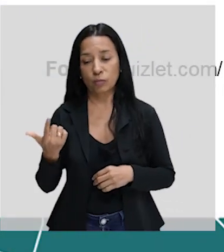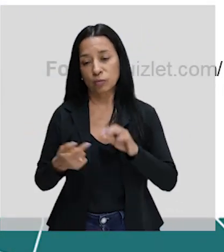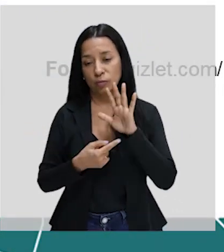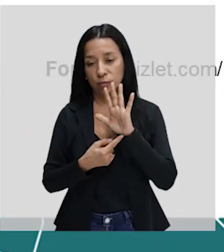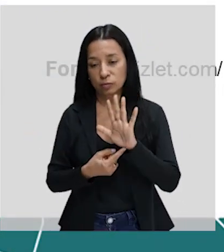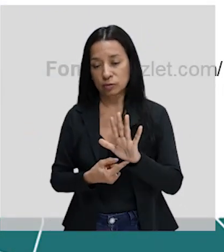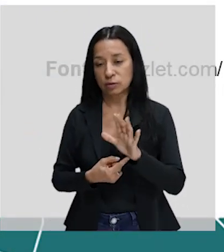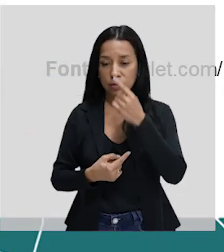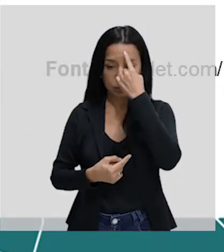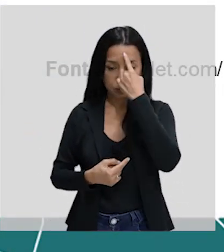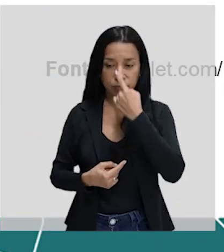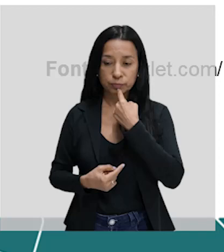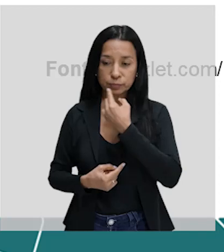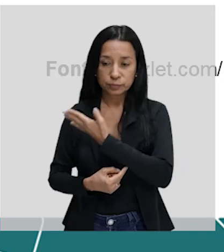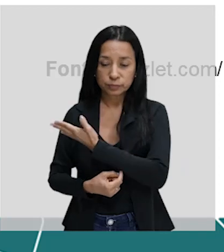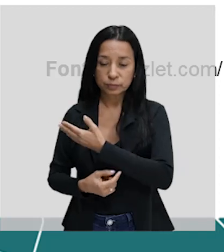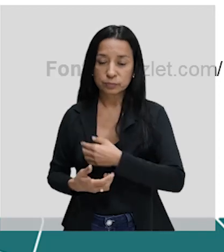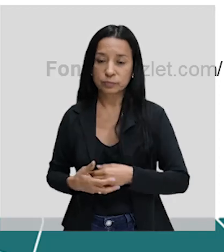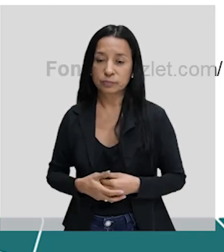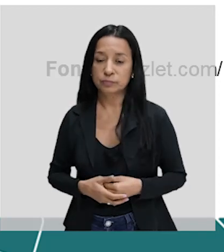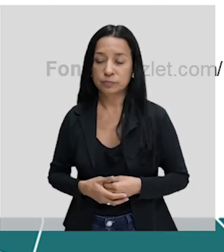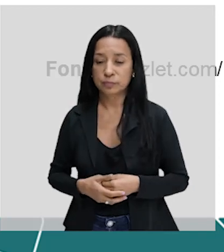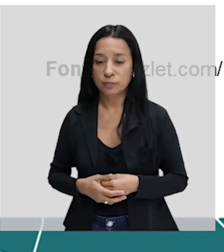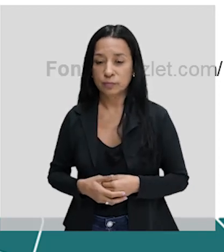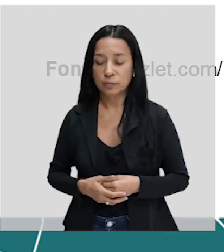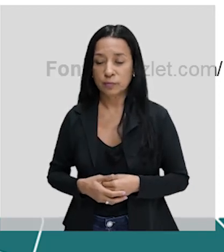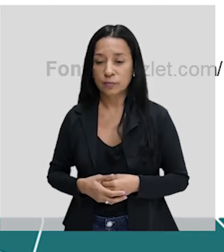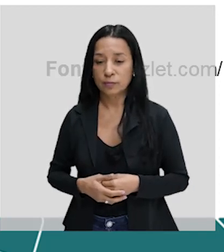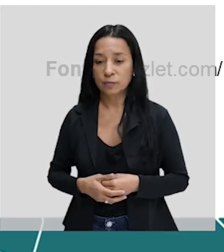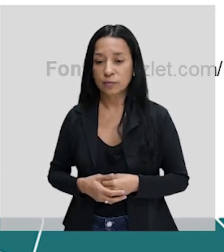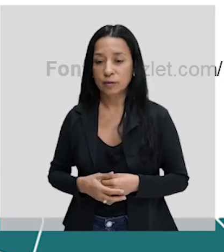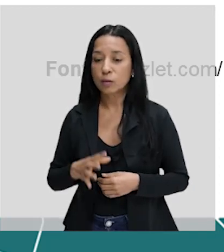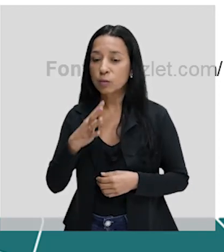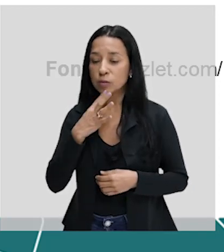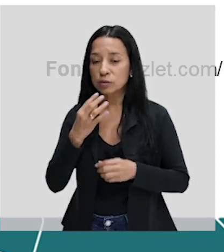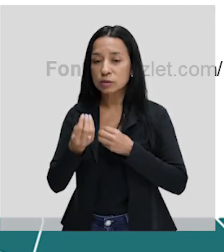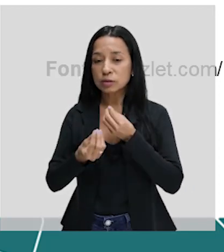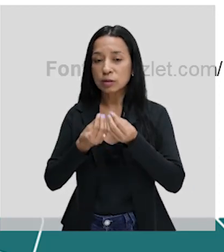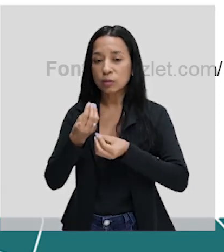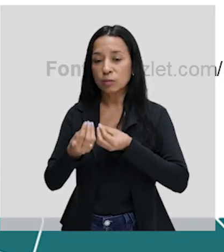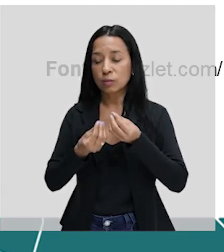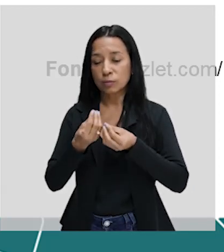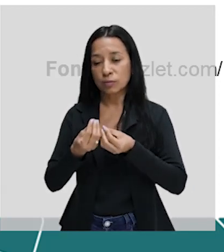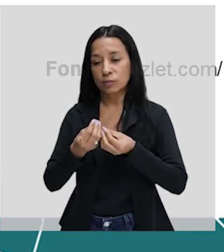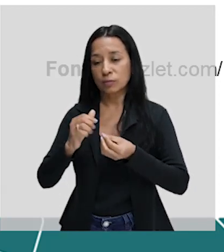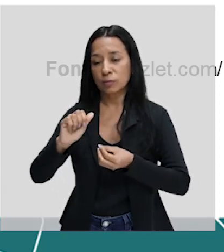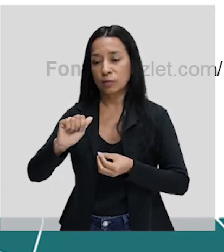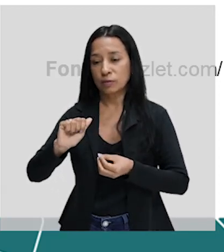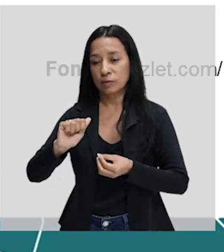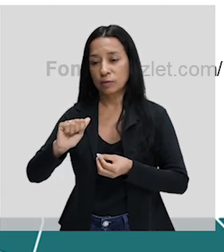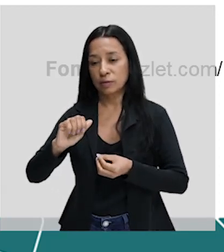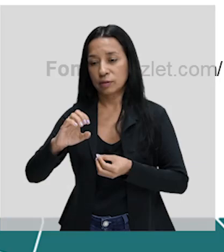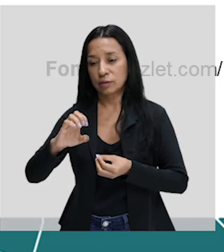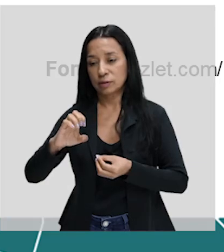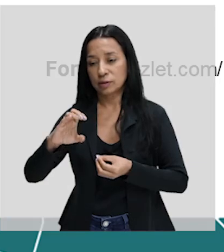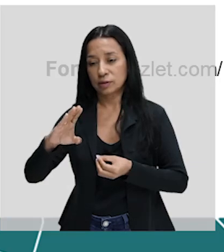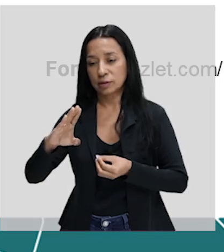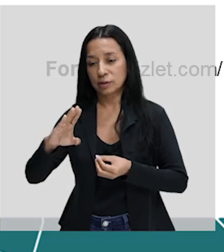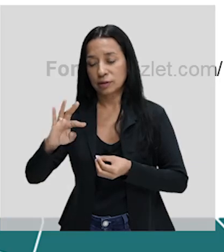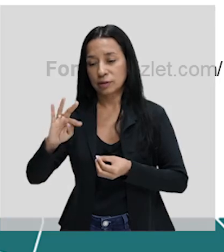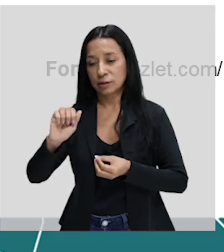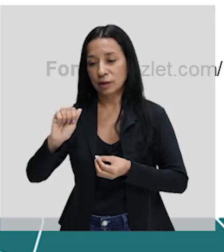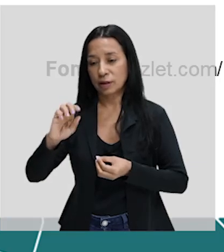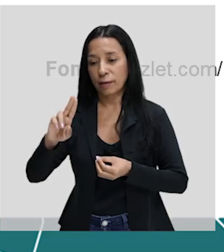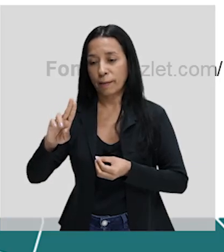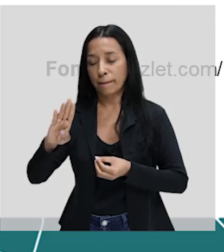sobre o experimento com essa alga aqui, tá, pessoal? Ela é conhecida como acetabulária.